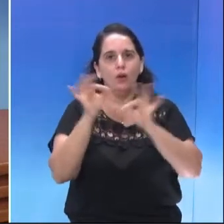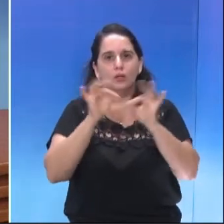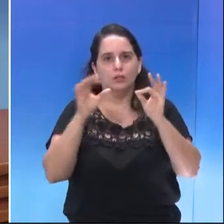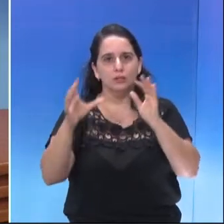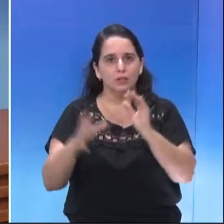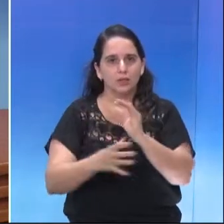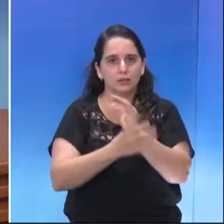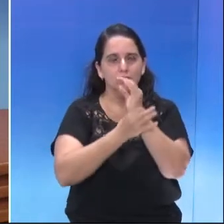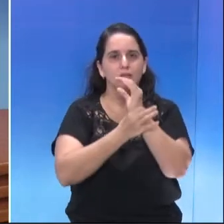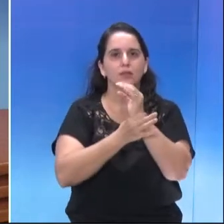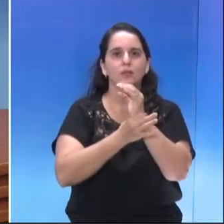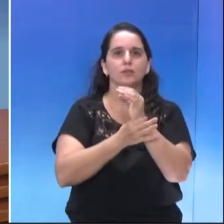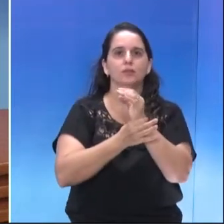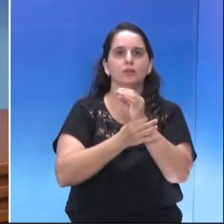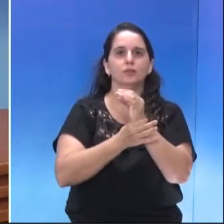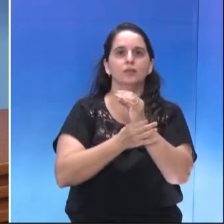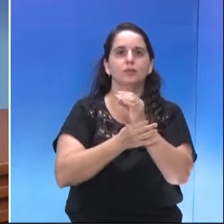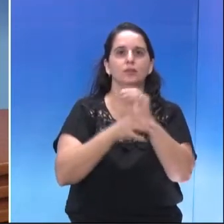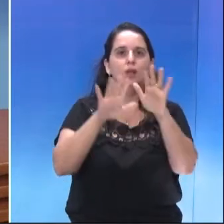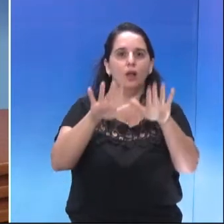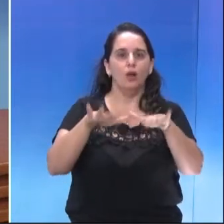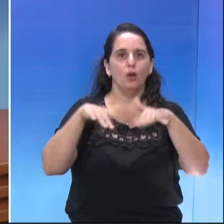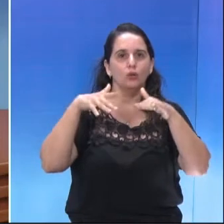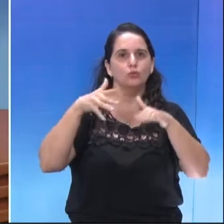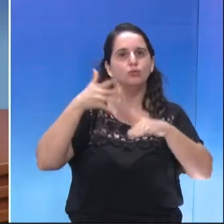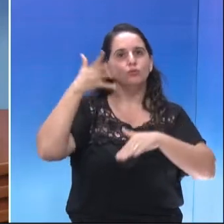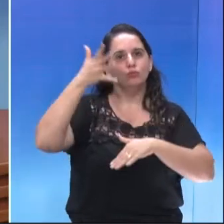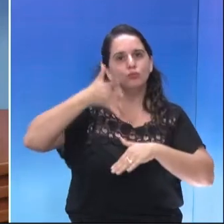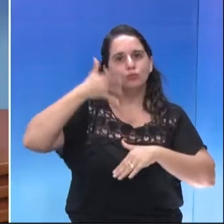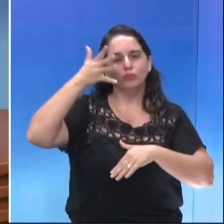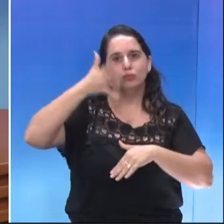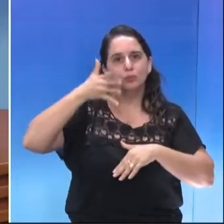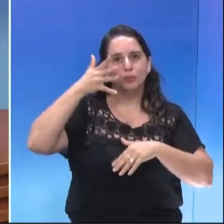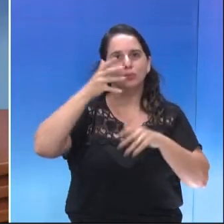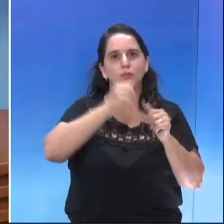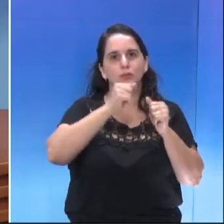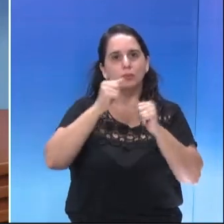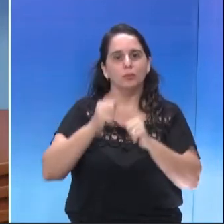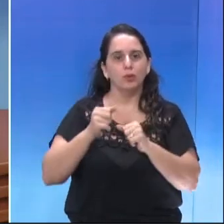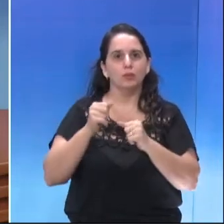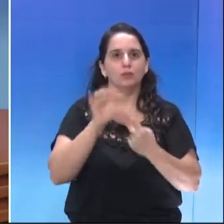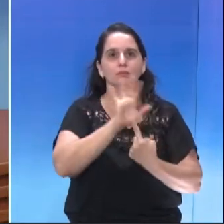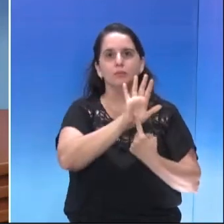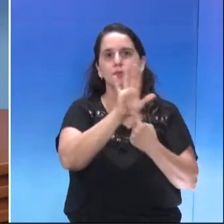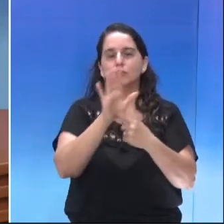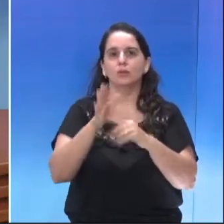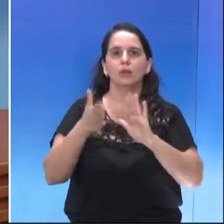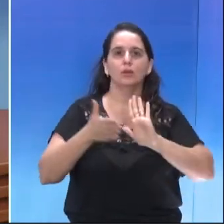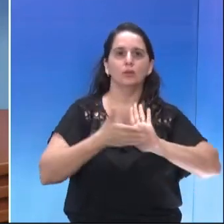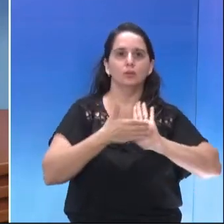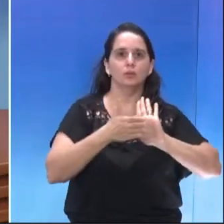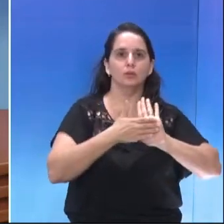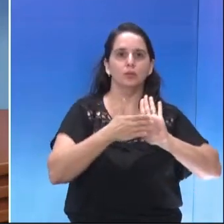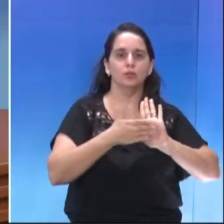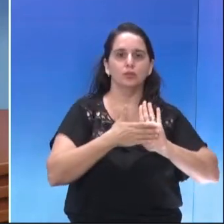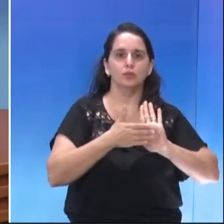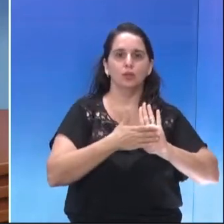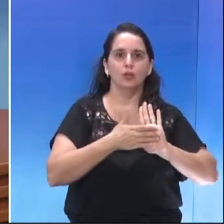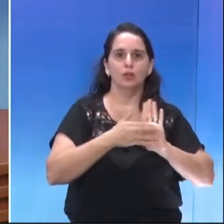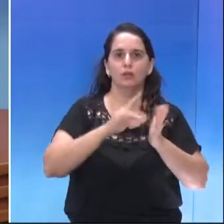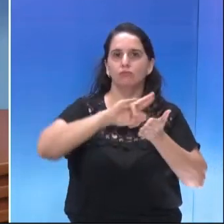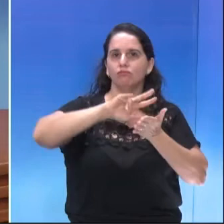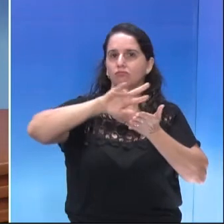Cessão de espaços para que o poder público possa chegar com seus projetos nas partes